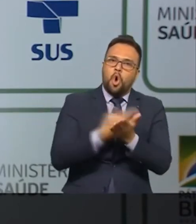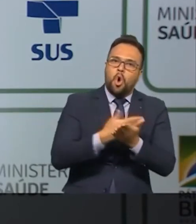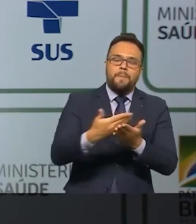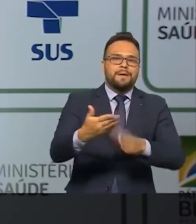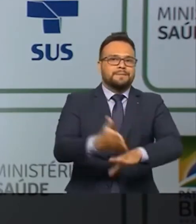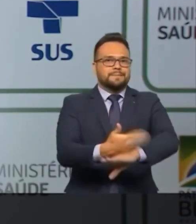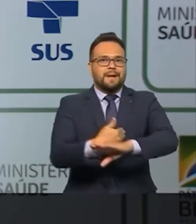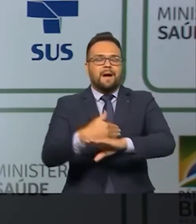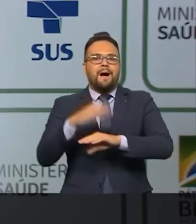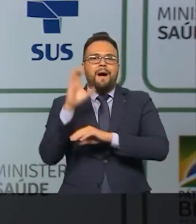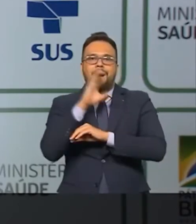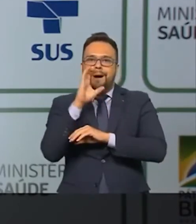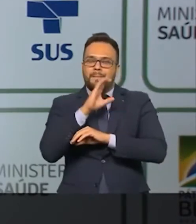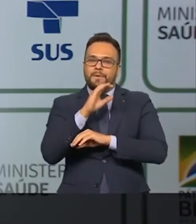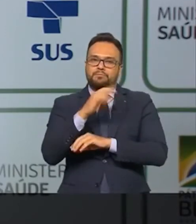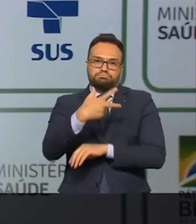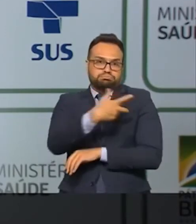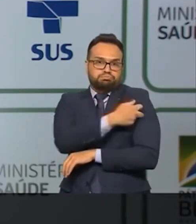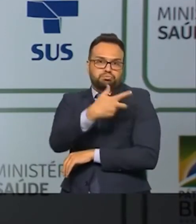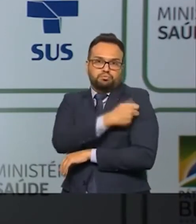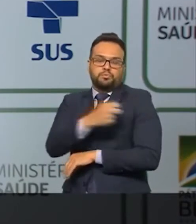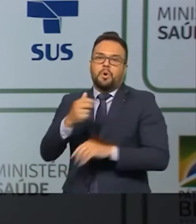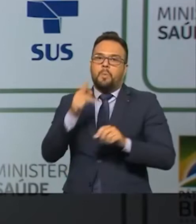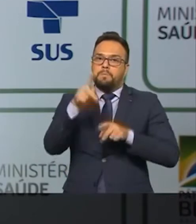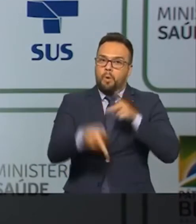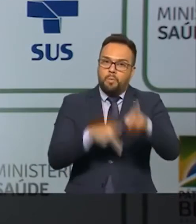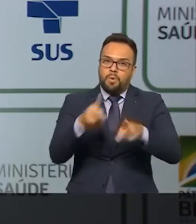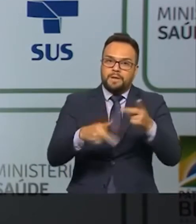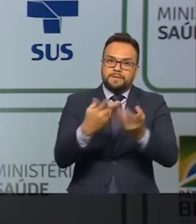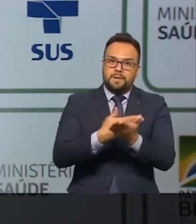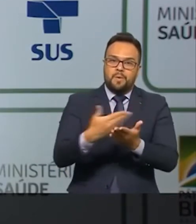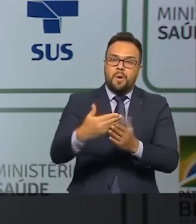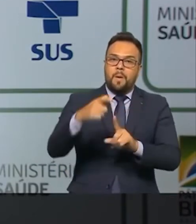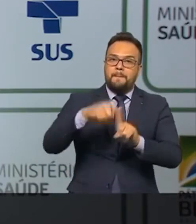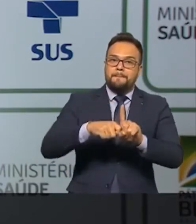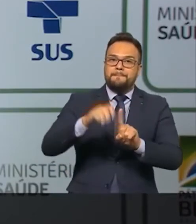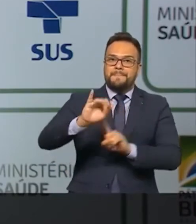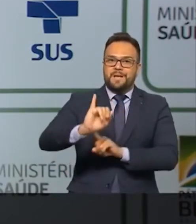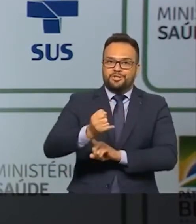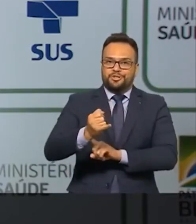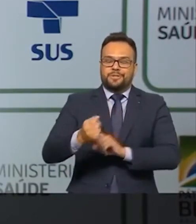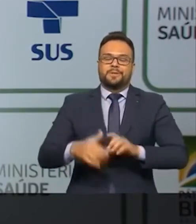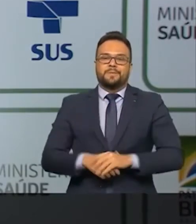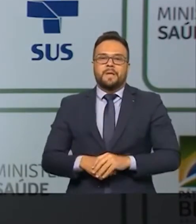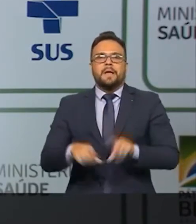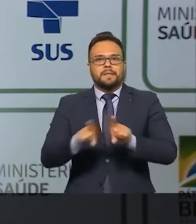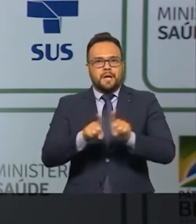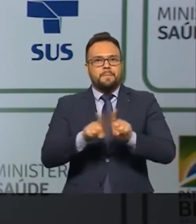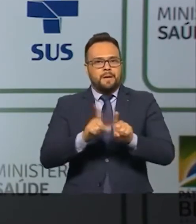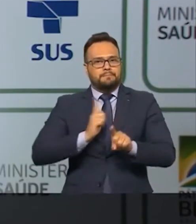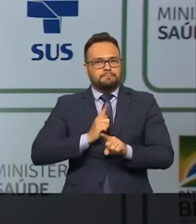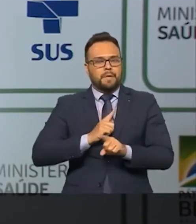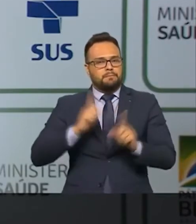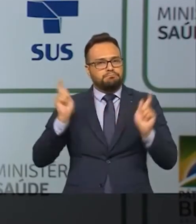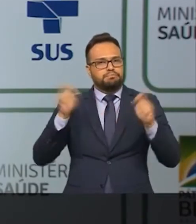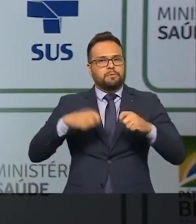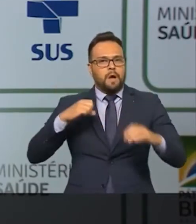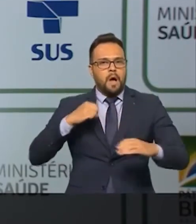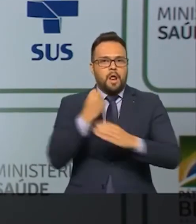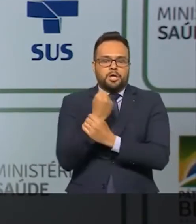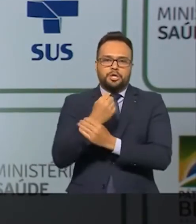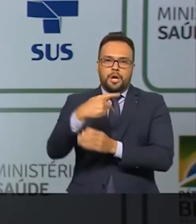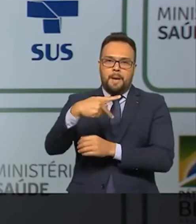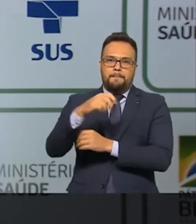população ainda neste mês de janeiro. Temos também a garantia da Organização Pan-Americana de Saúde de